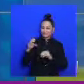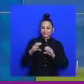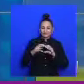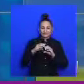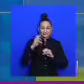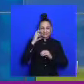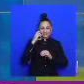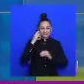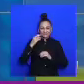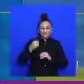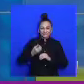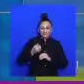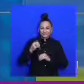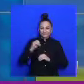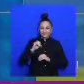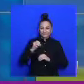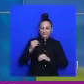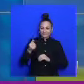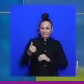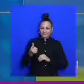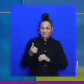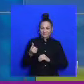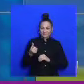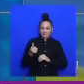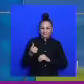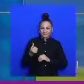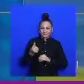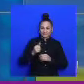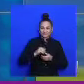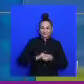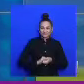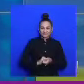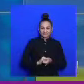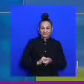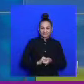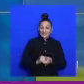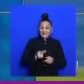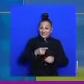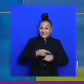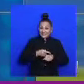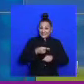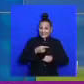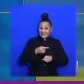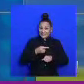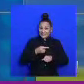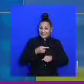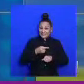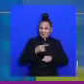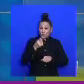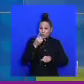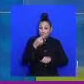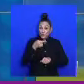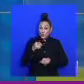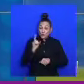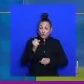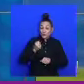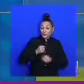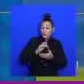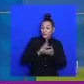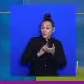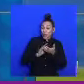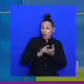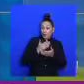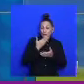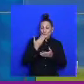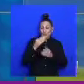Bola rosa, número 06. Rosa, 06. E agora, o 15º e último número da